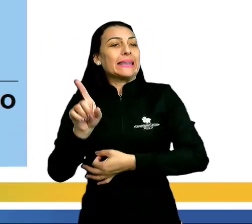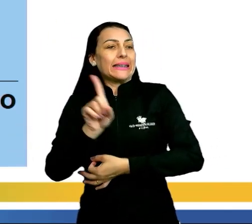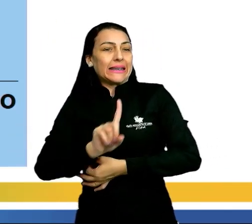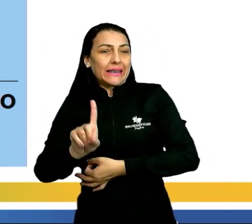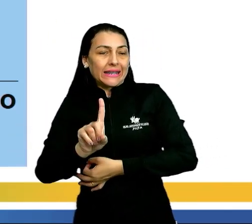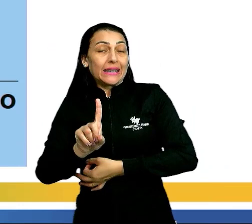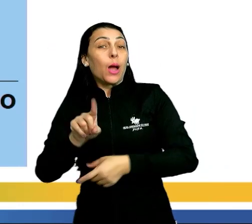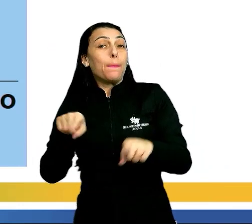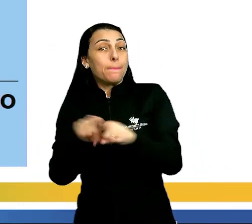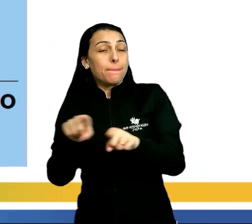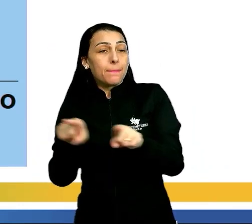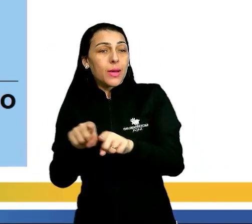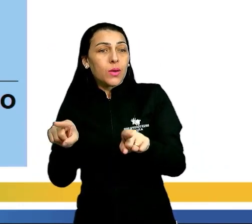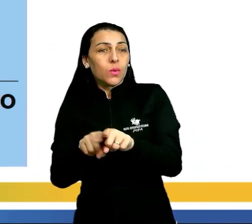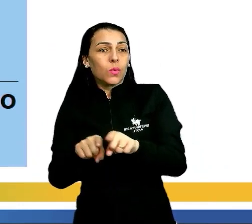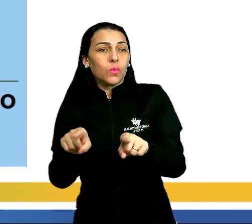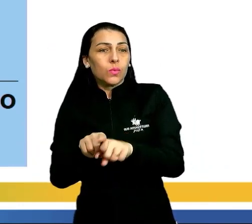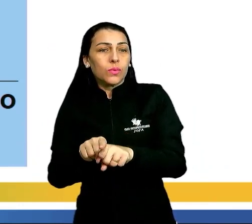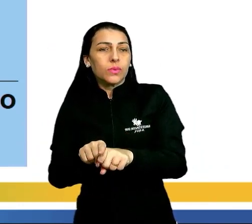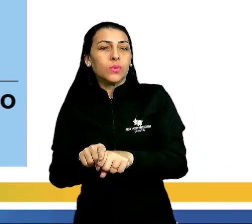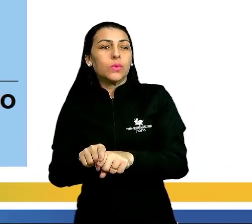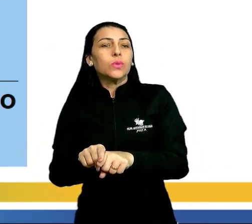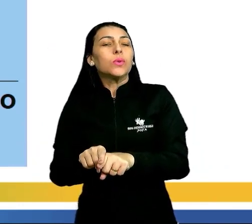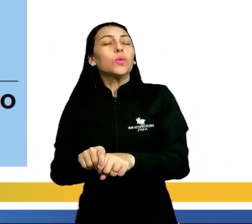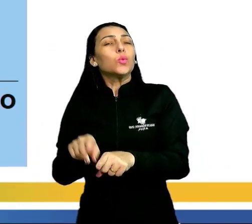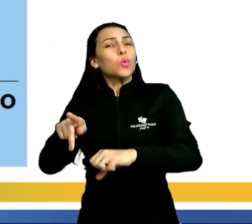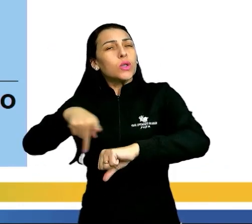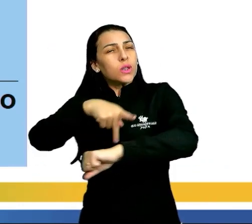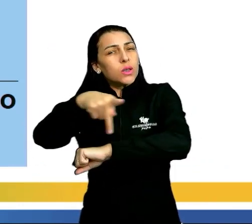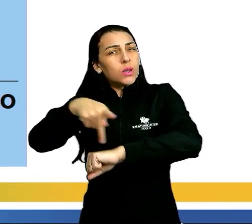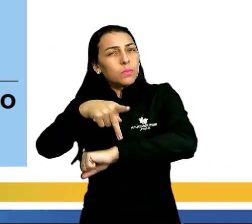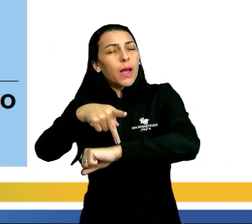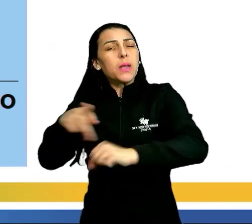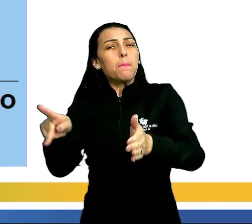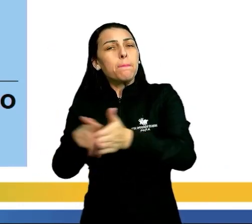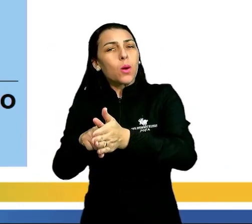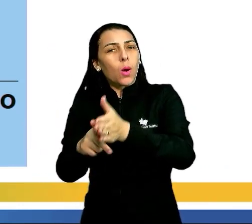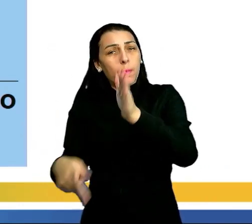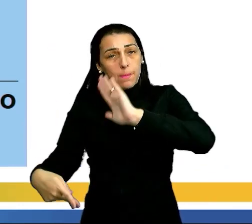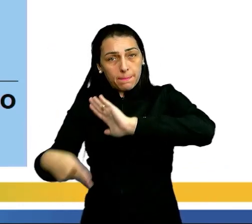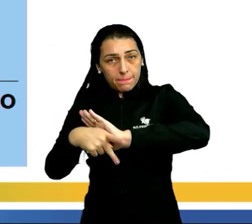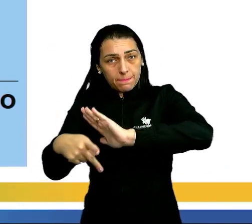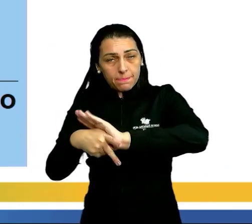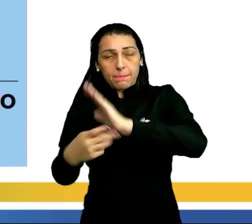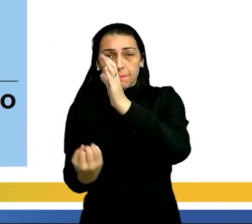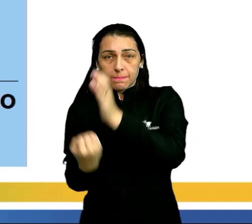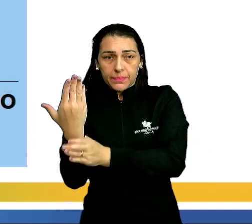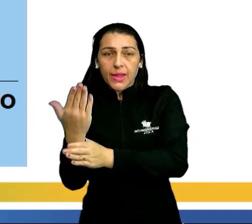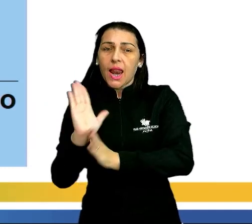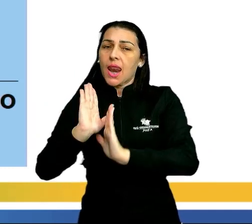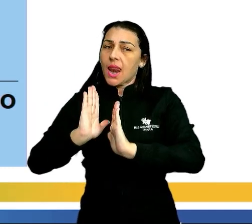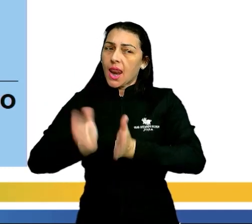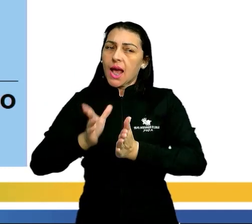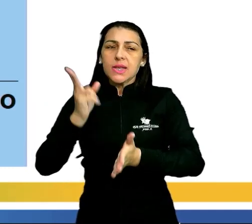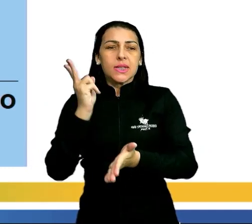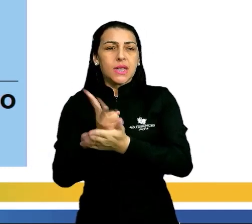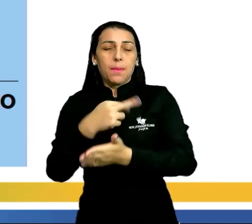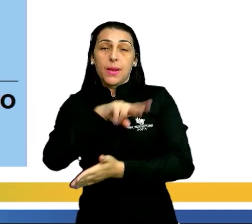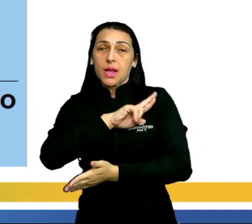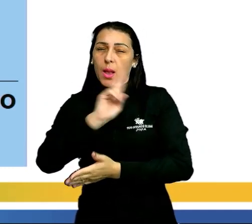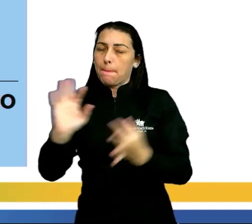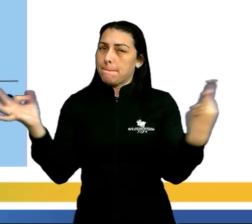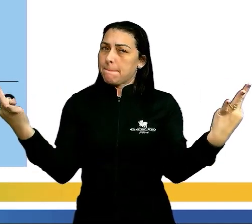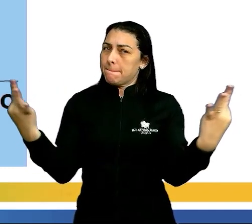opiniões e ouças dos países onde somos, de onde somos. Lá está sempre a